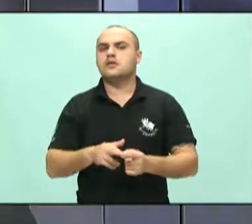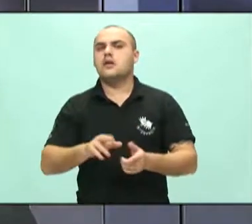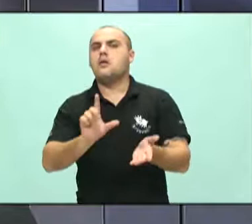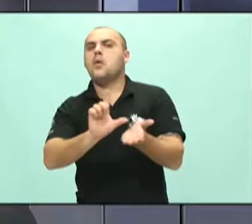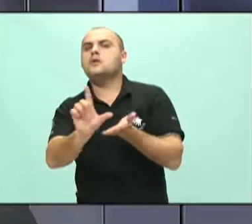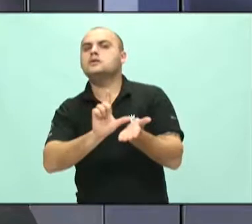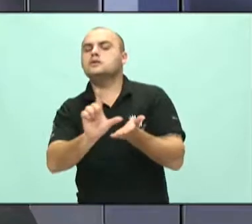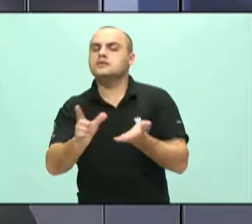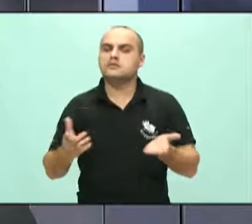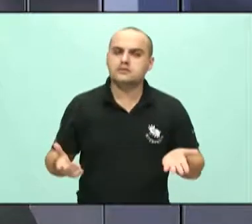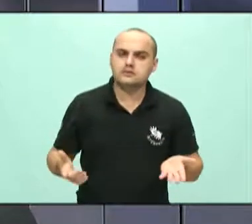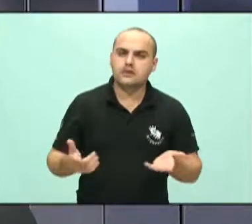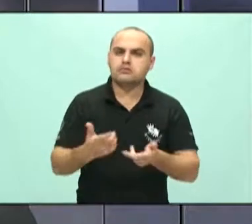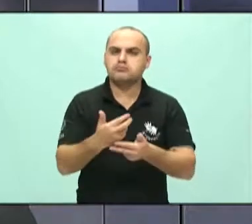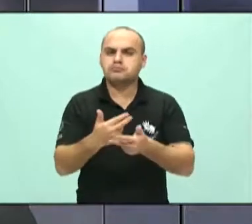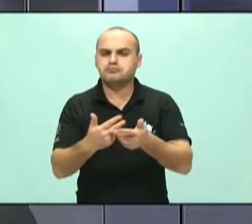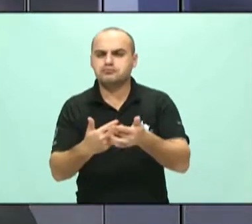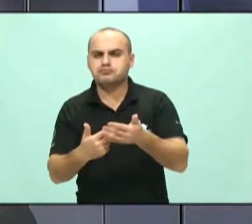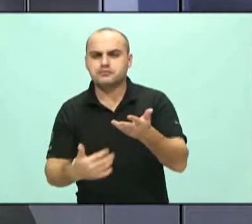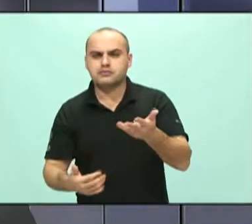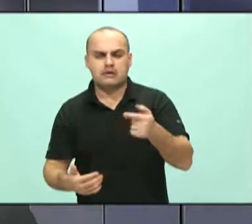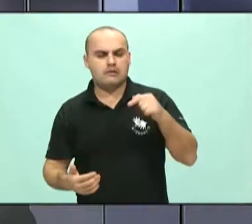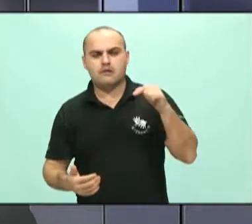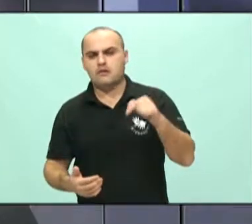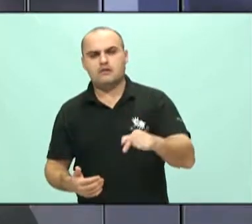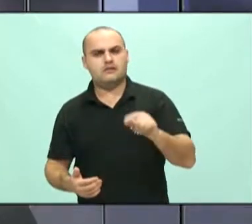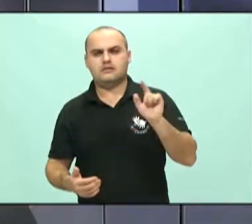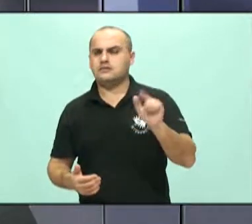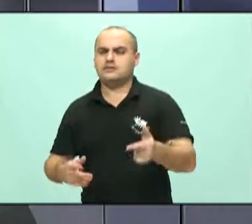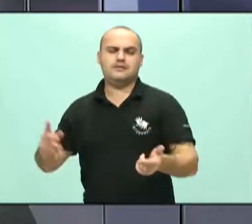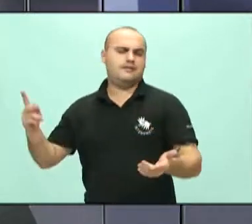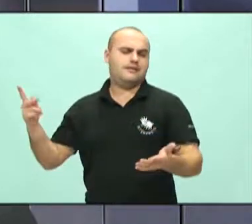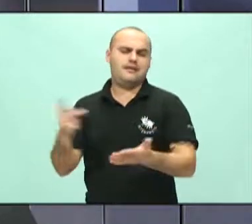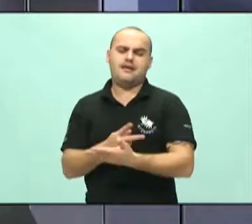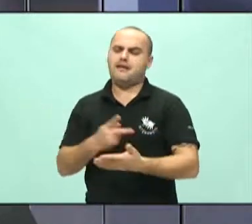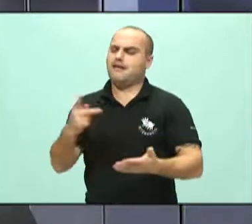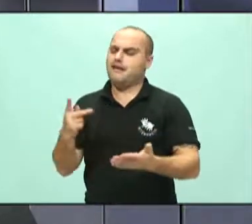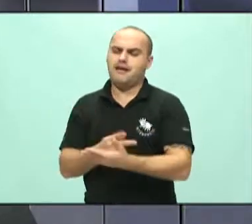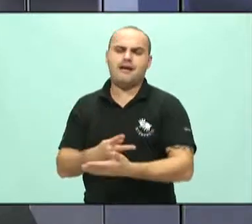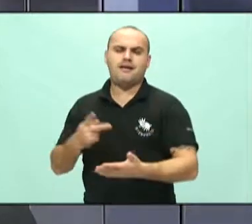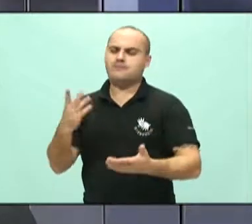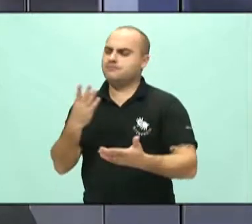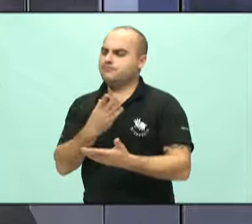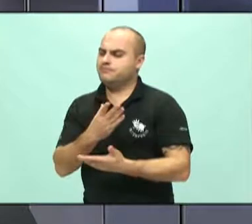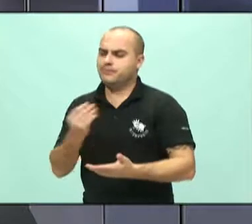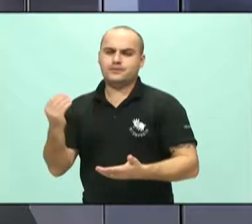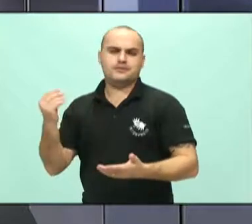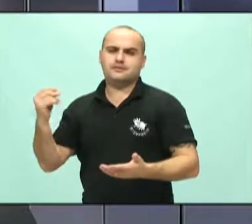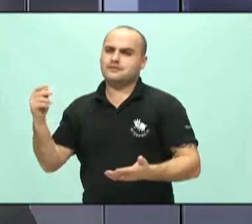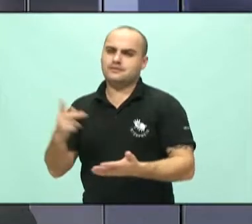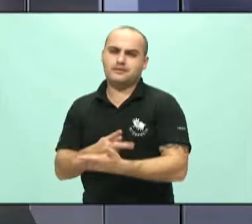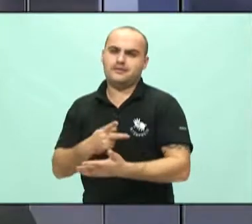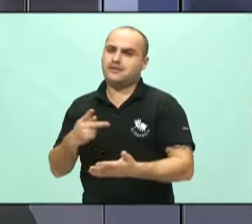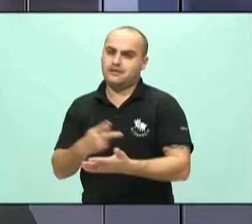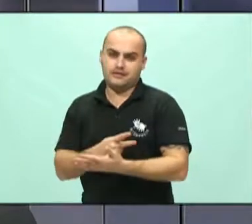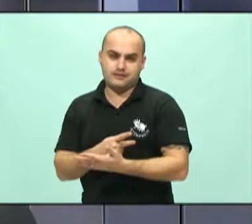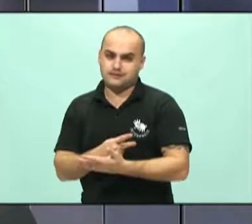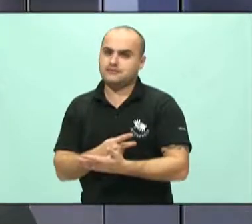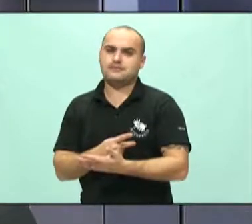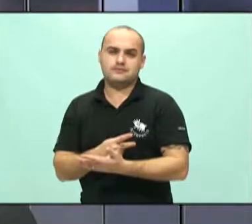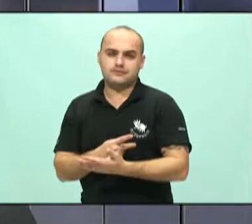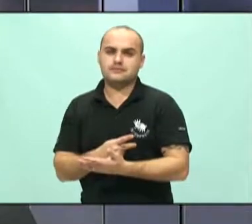logística, isso não tem o menor cabimento no sentido lógico, no sentido